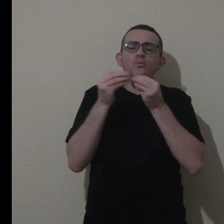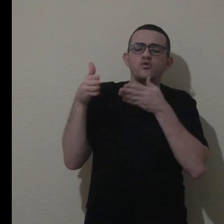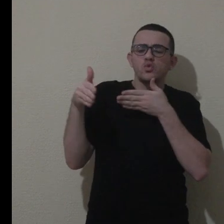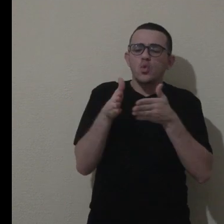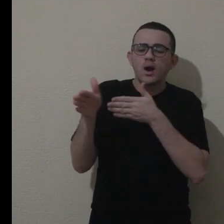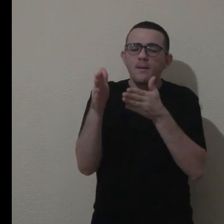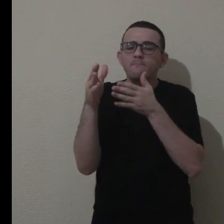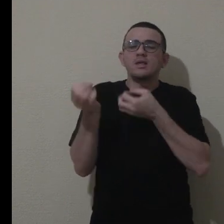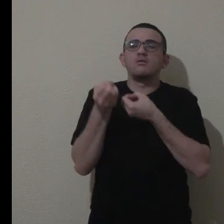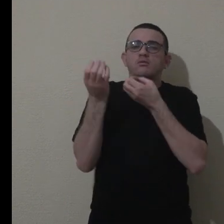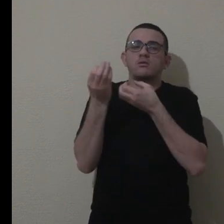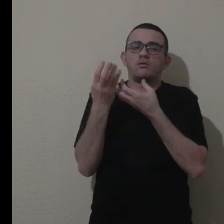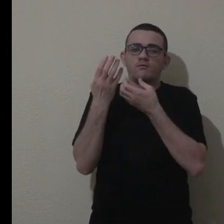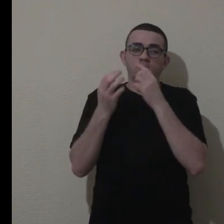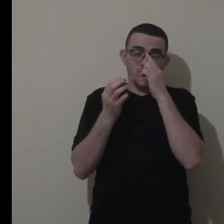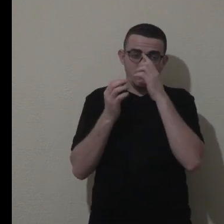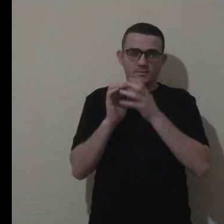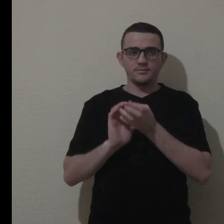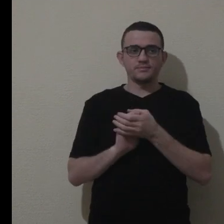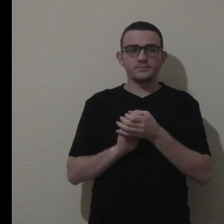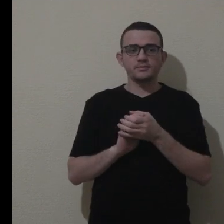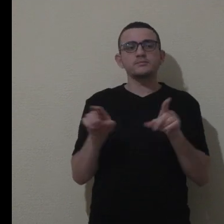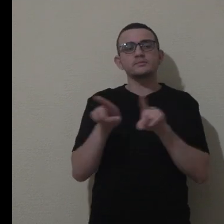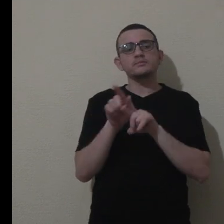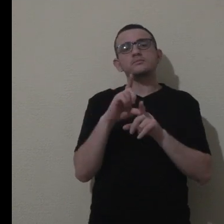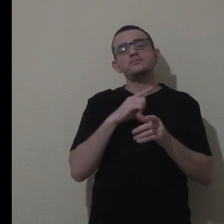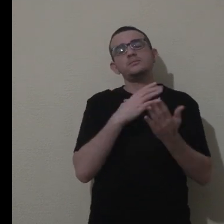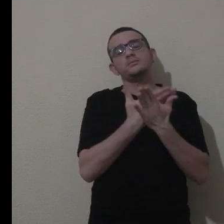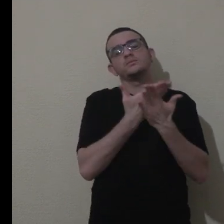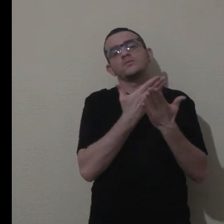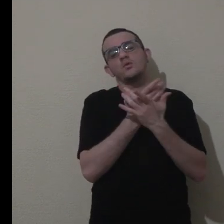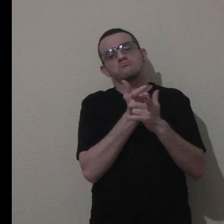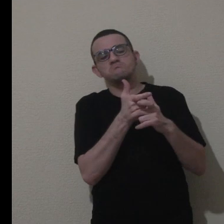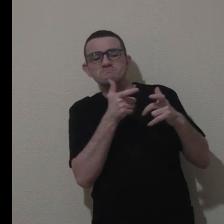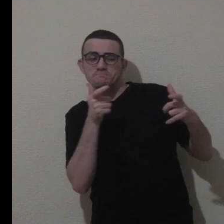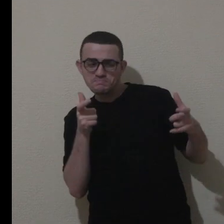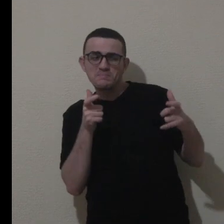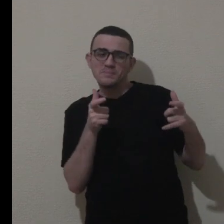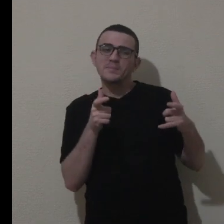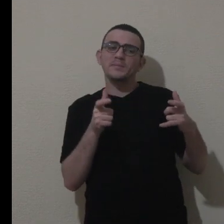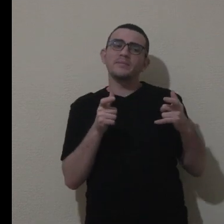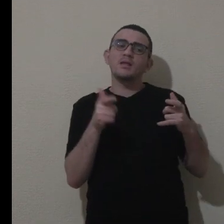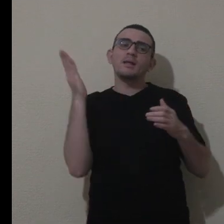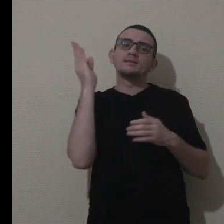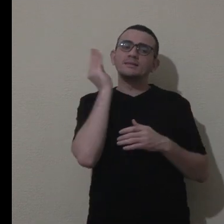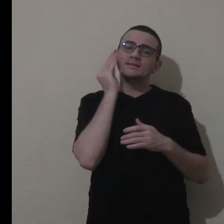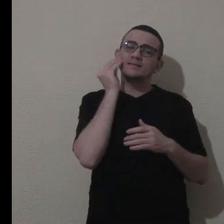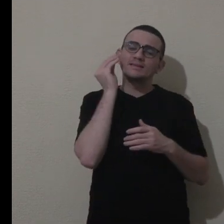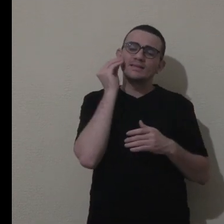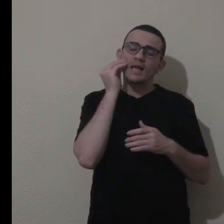qual propagam as informações. E tem um estudo bastante grande, né,